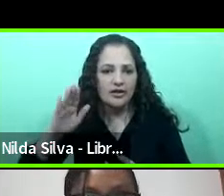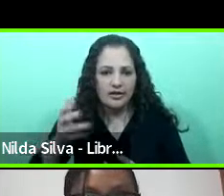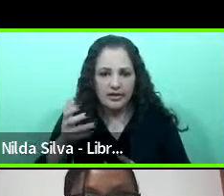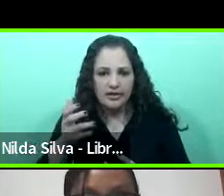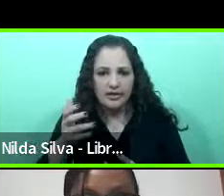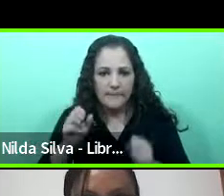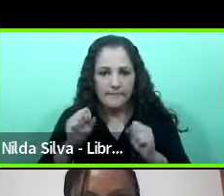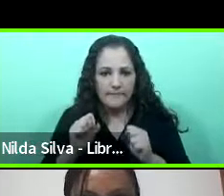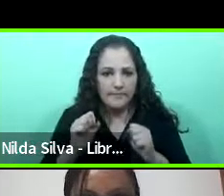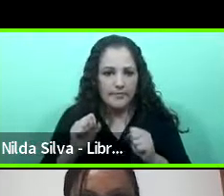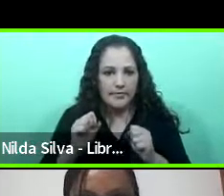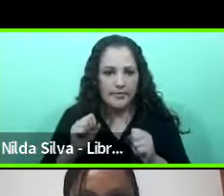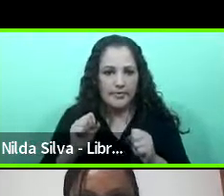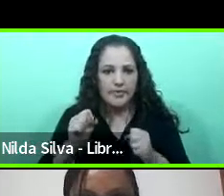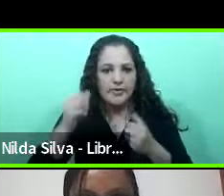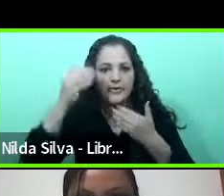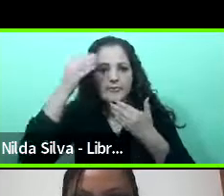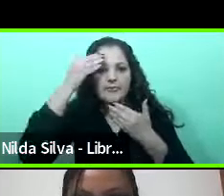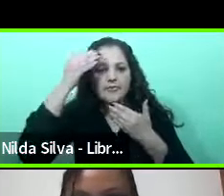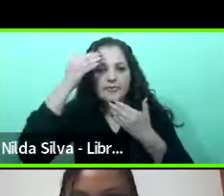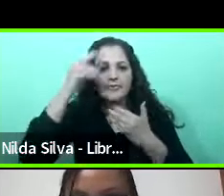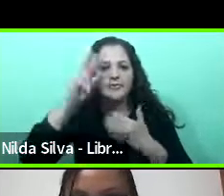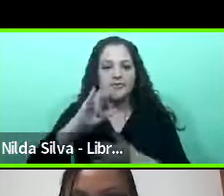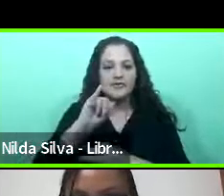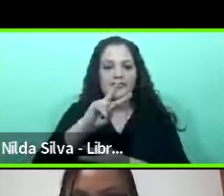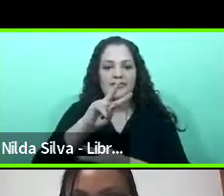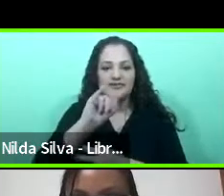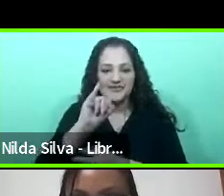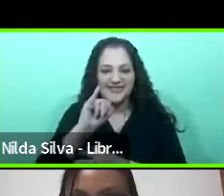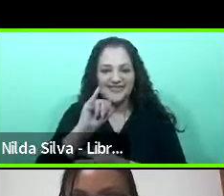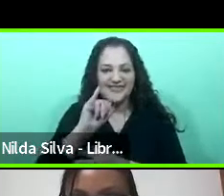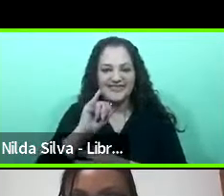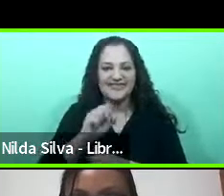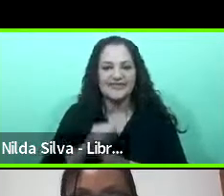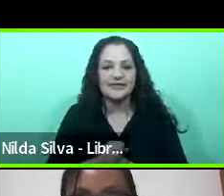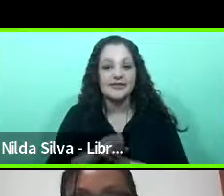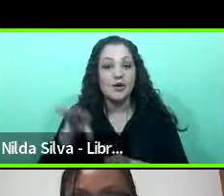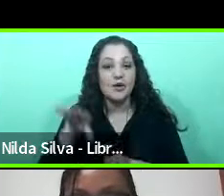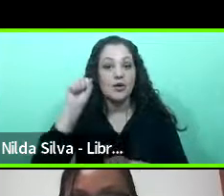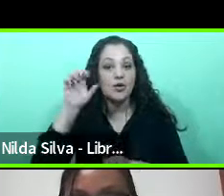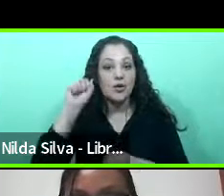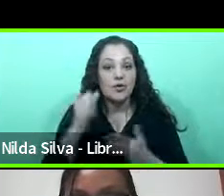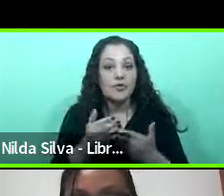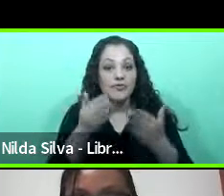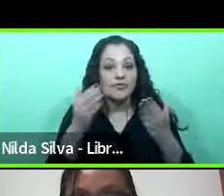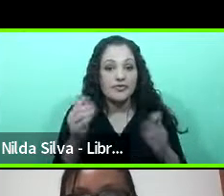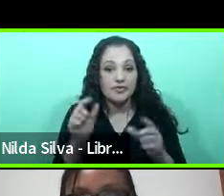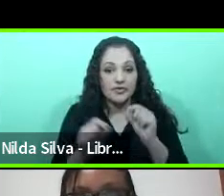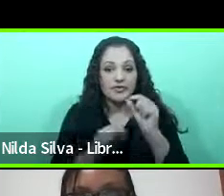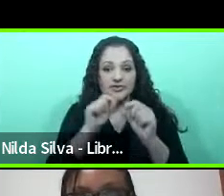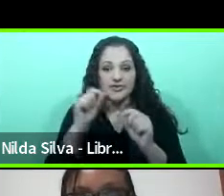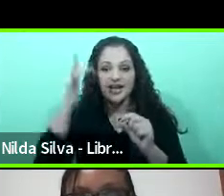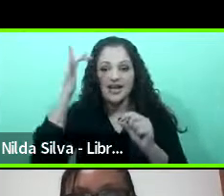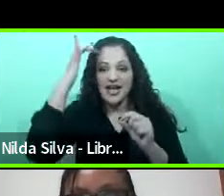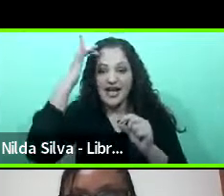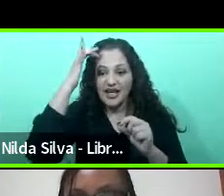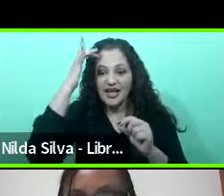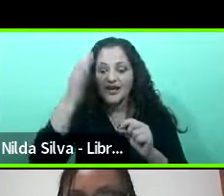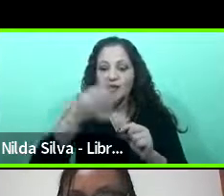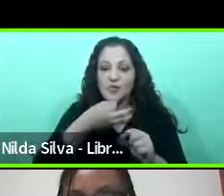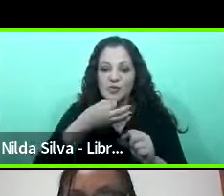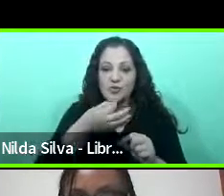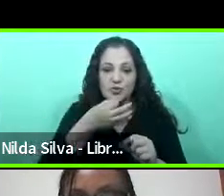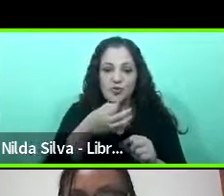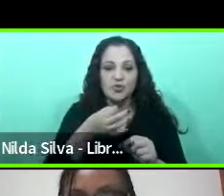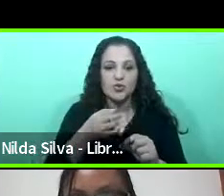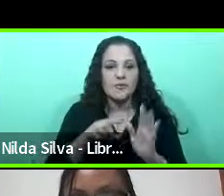Obrigada, Vivi. Ouvindo vocês, né, é mais eu acho que é um comentário mesmo, não